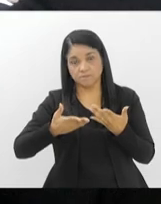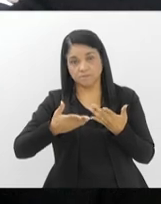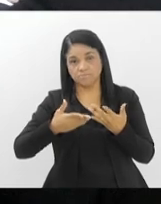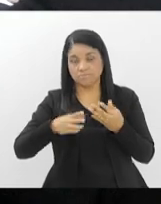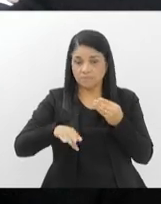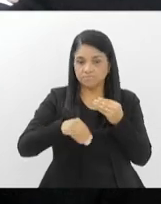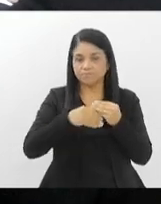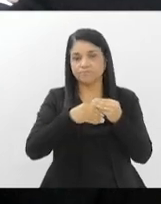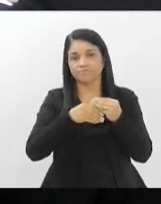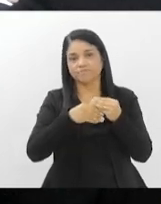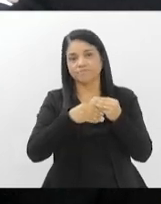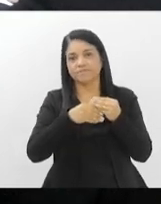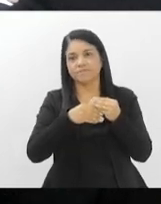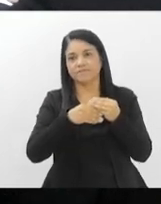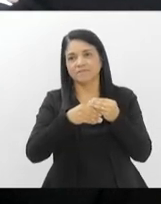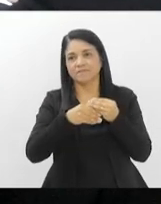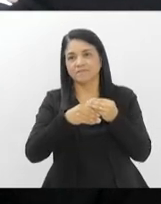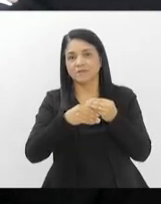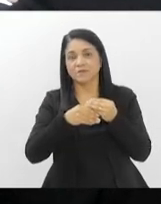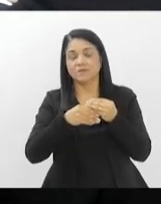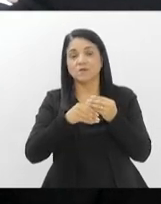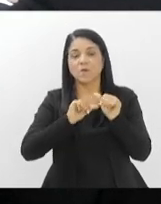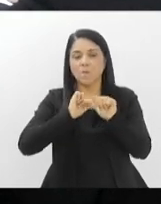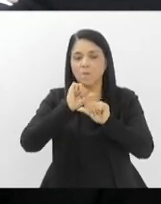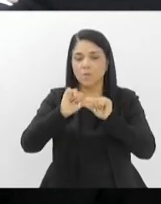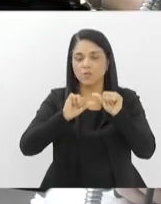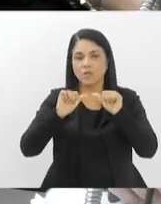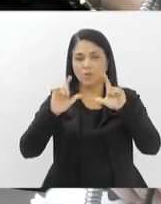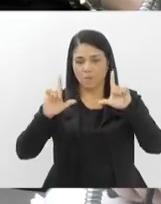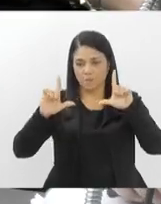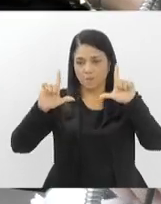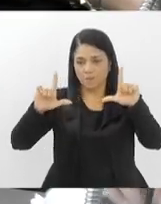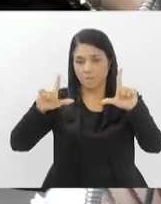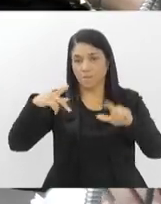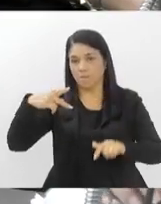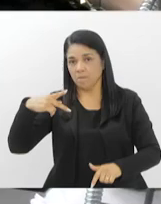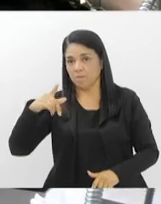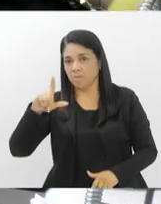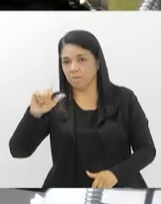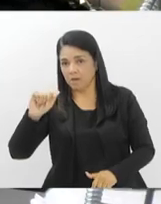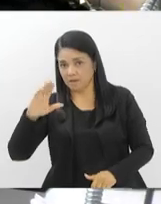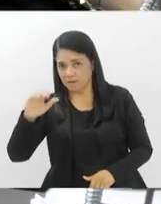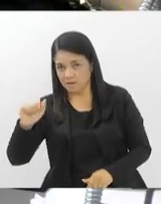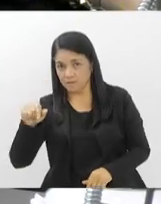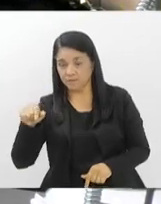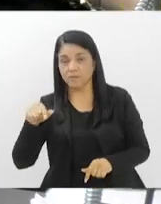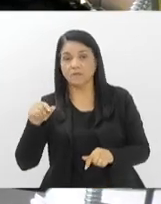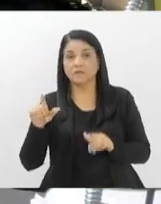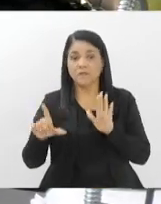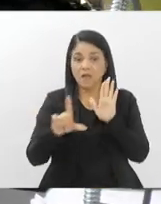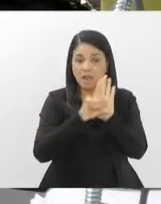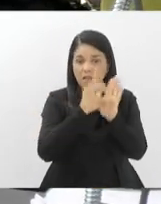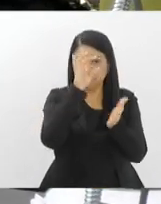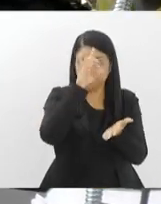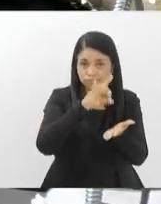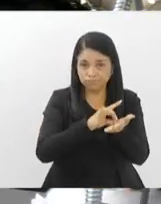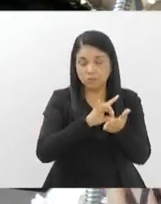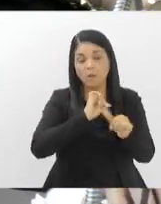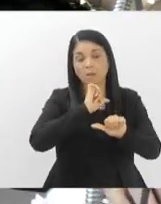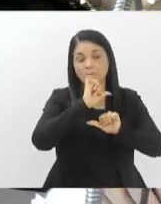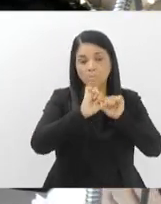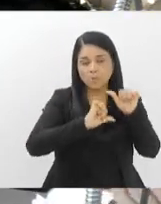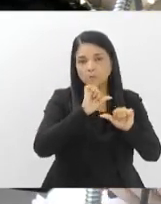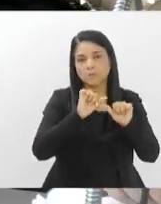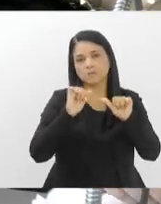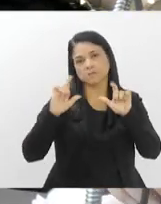Isso, instituindo um modelo de placa como fez o governo de São Paulo. E na lei original já determinar a mudança das placas. Eu acho